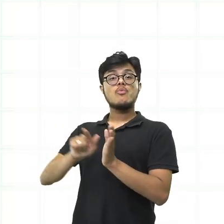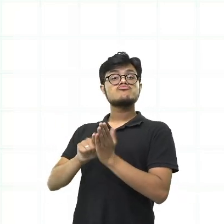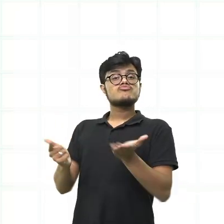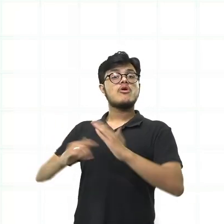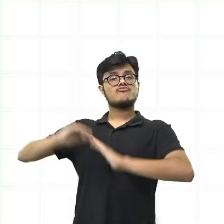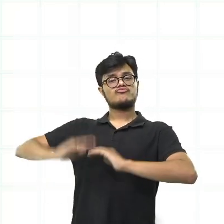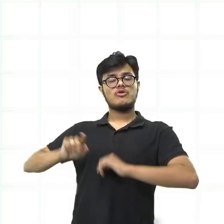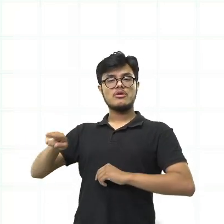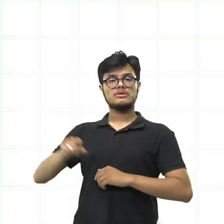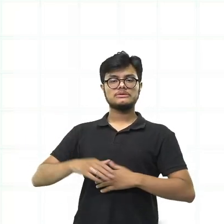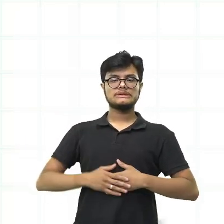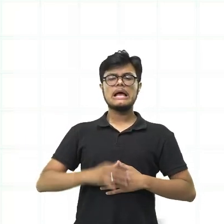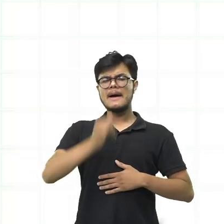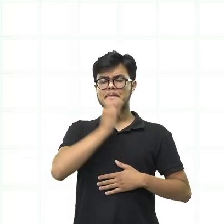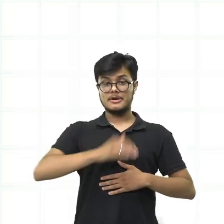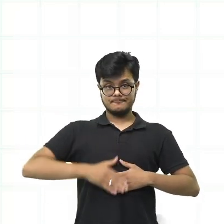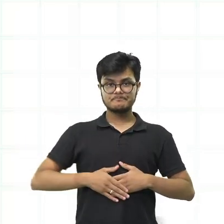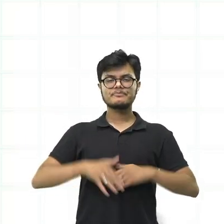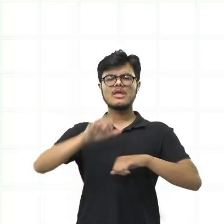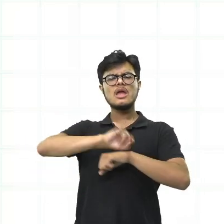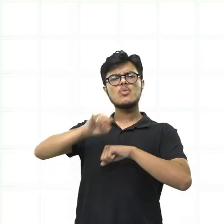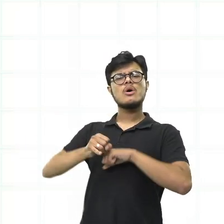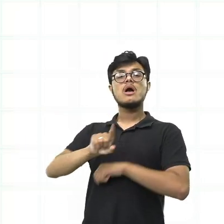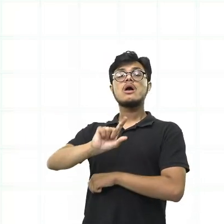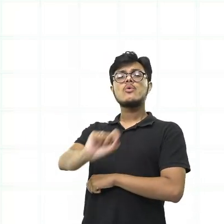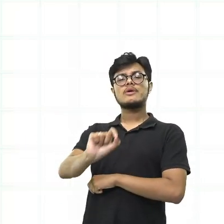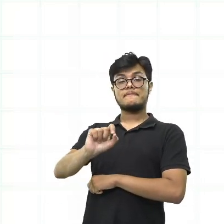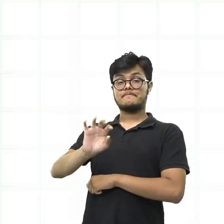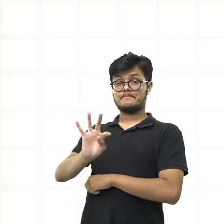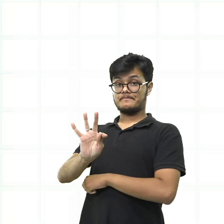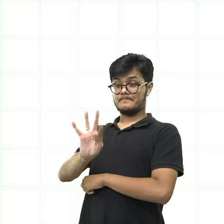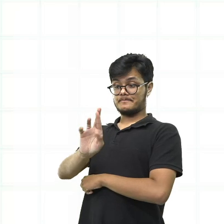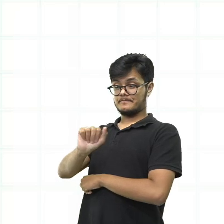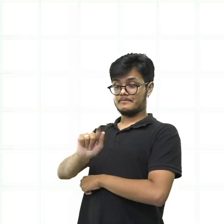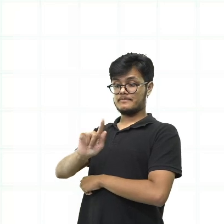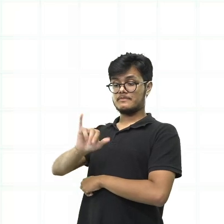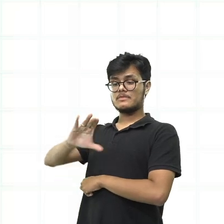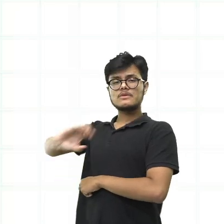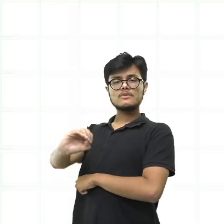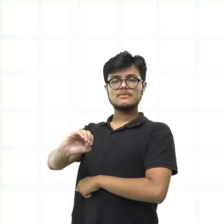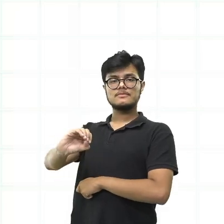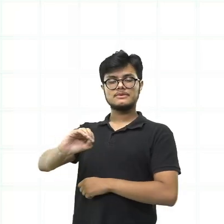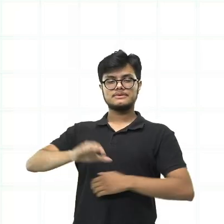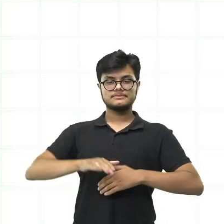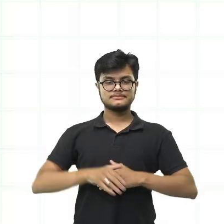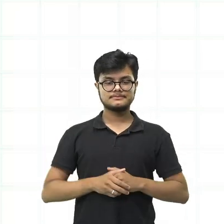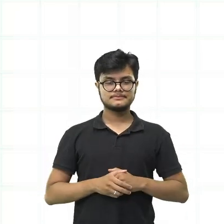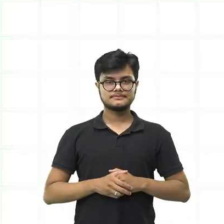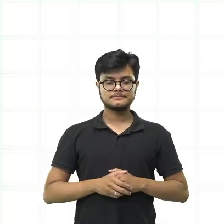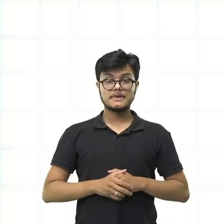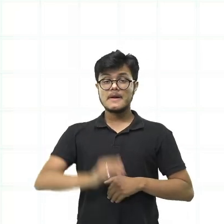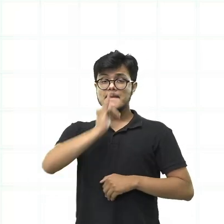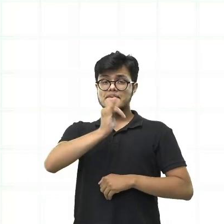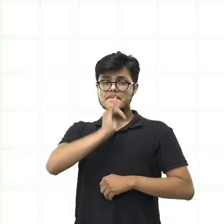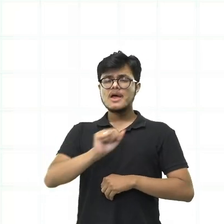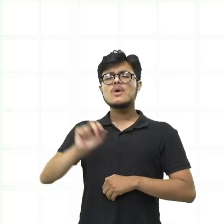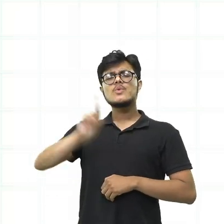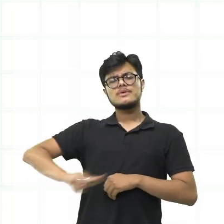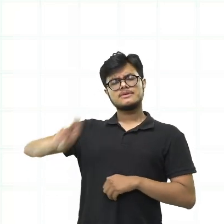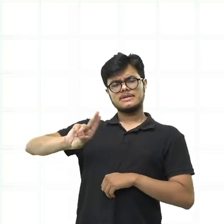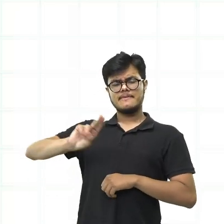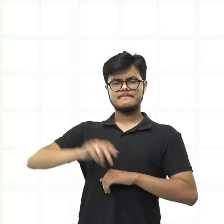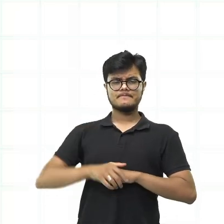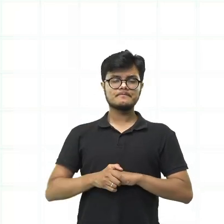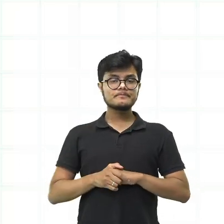adjetivo trágico, né? Logo no início aqui também, a gente pode perceber, né,